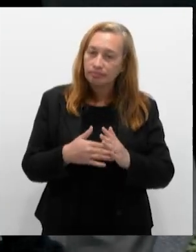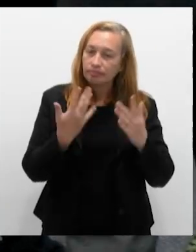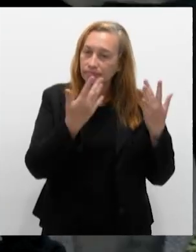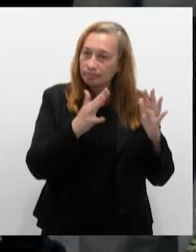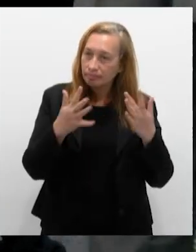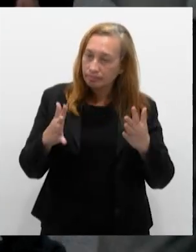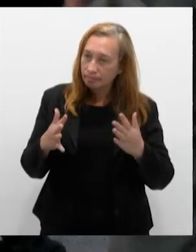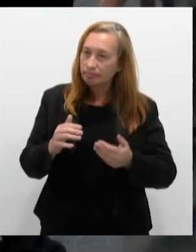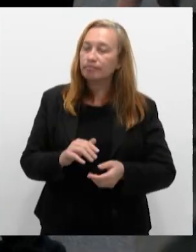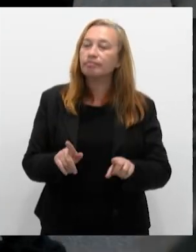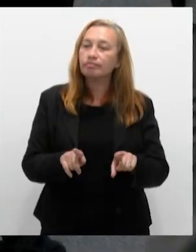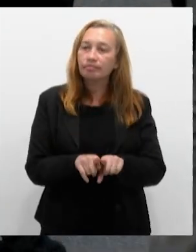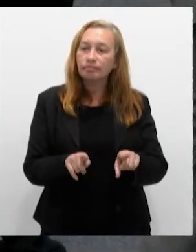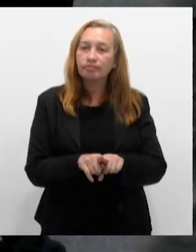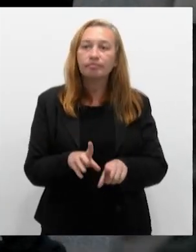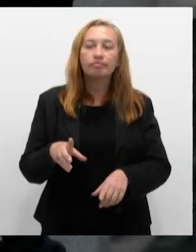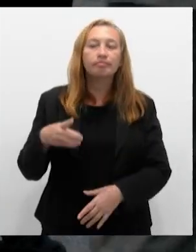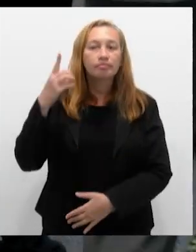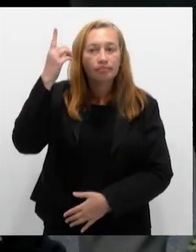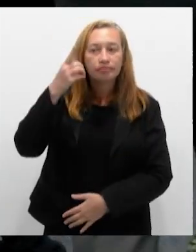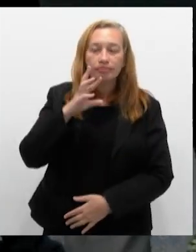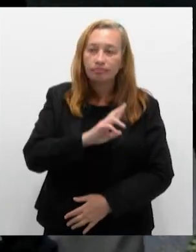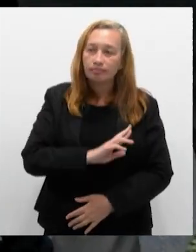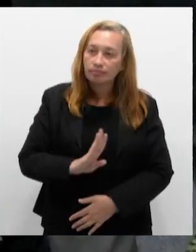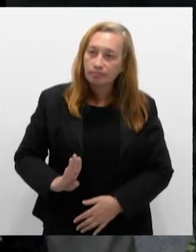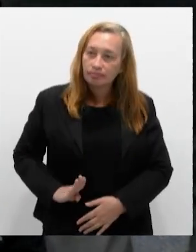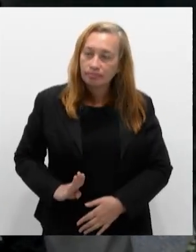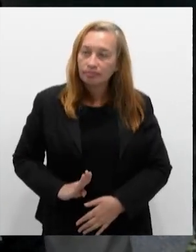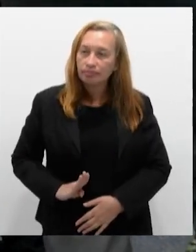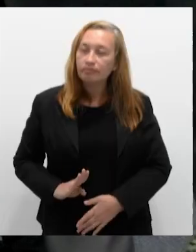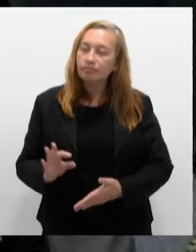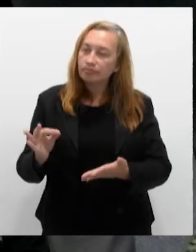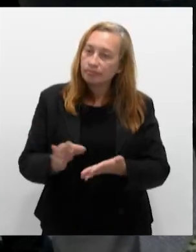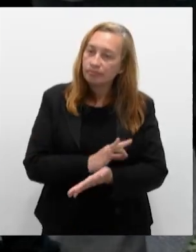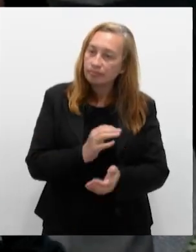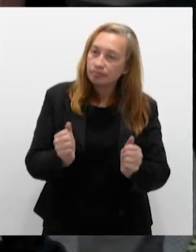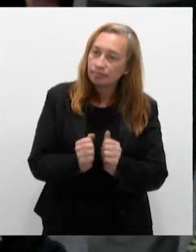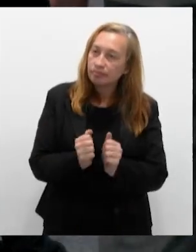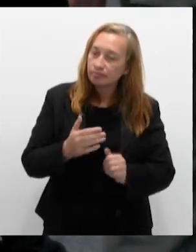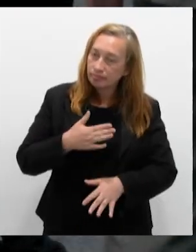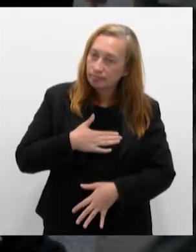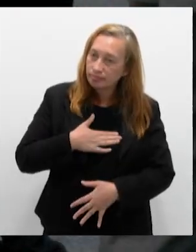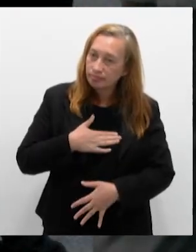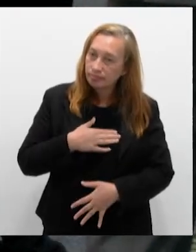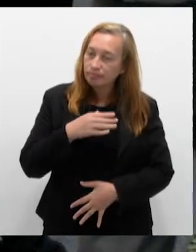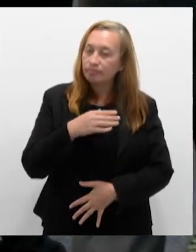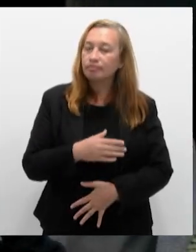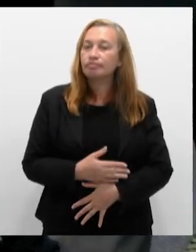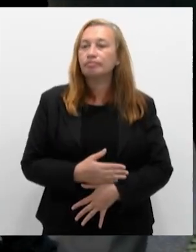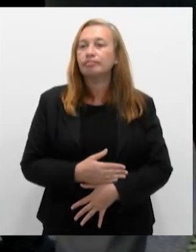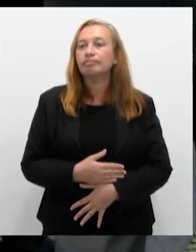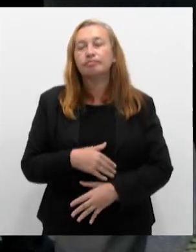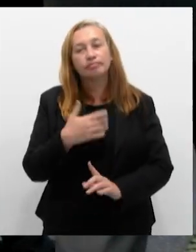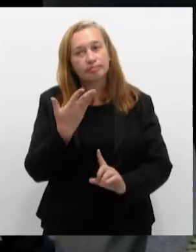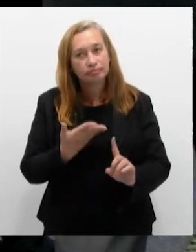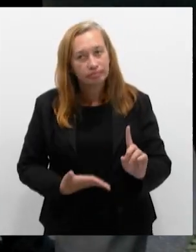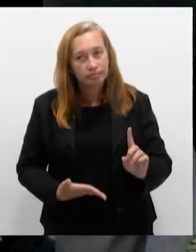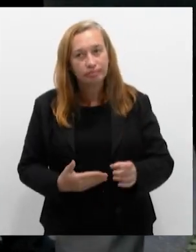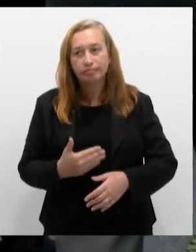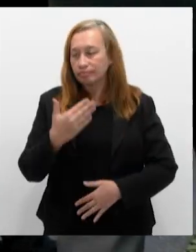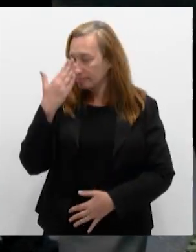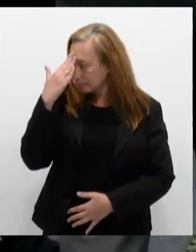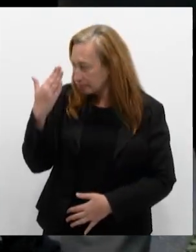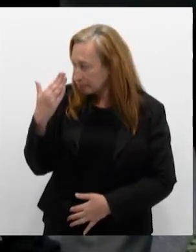parabéns, né, também, deputado Rodrigo Bacelar, por assinar junto comigo esta presente homenagem.